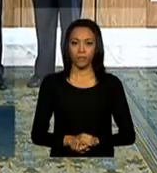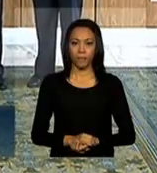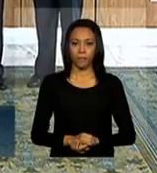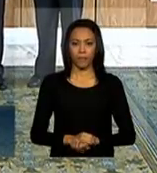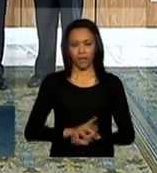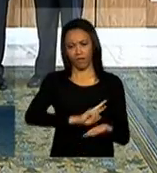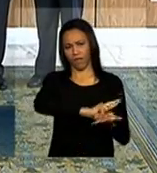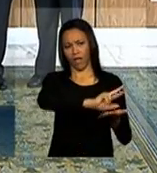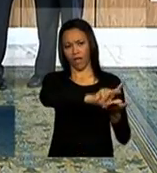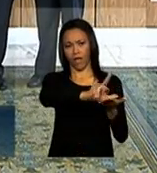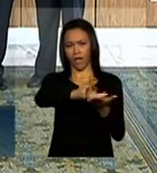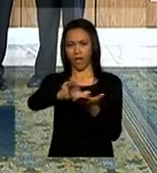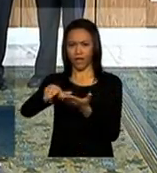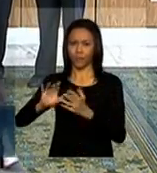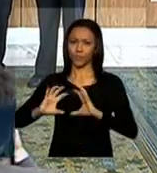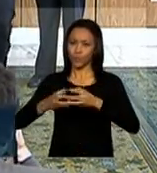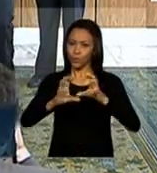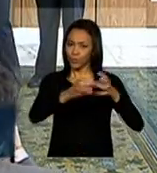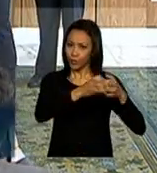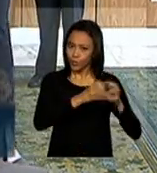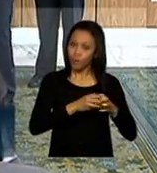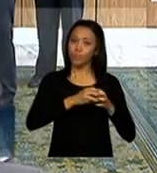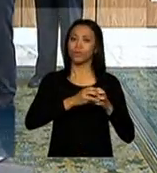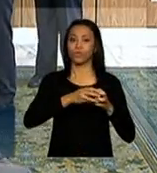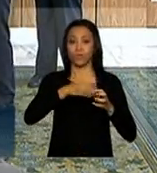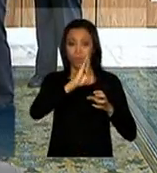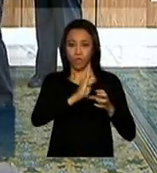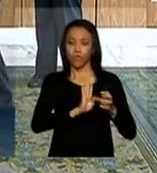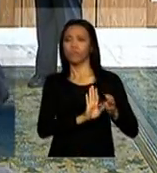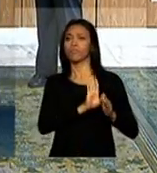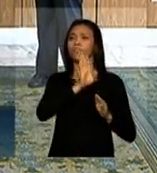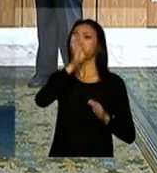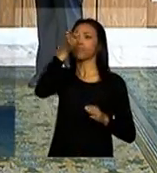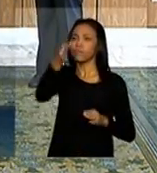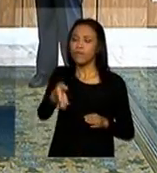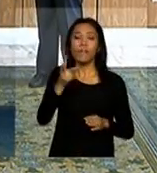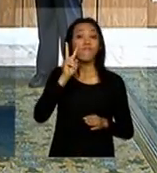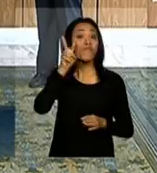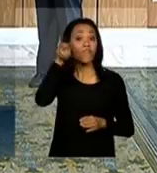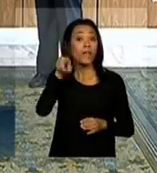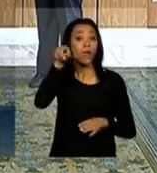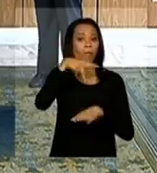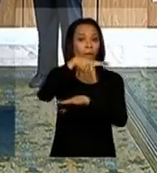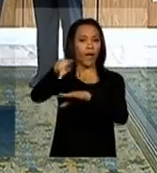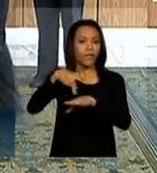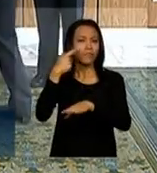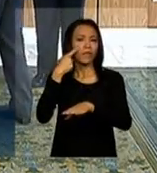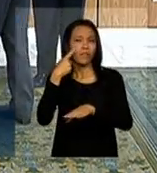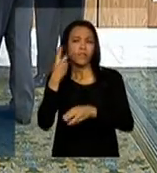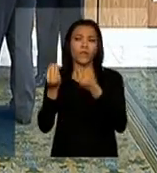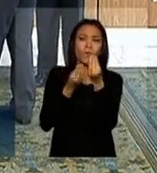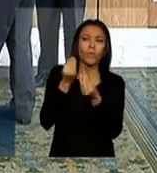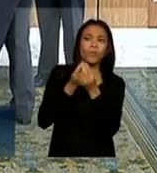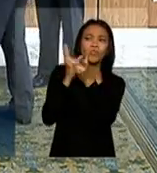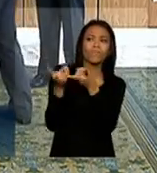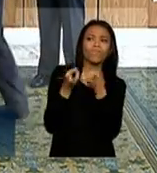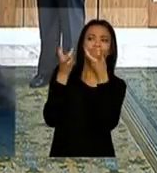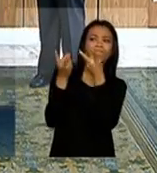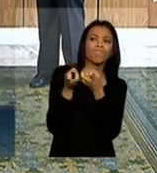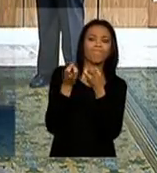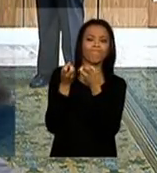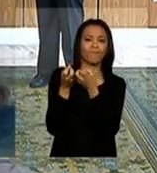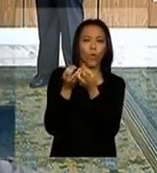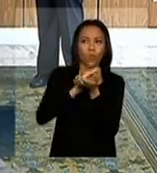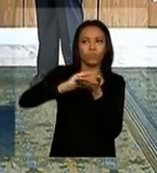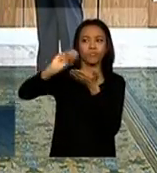Muitas delegações brasileiras visitaram o Kuwait nos últimos anos para explorar oportunidades de investimentos no país.